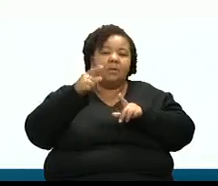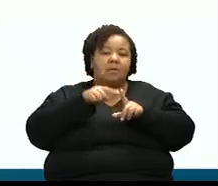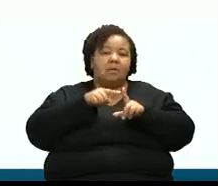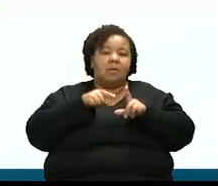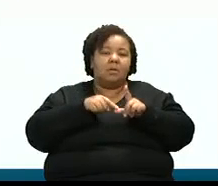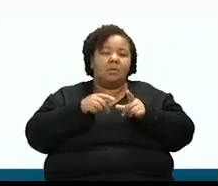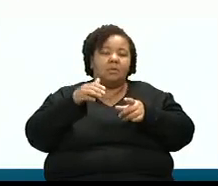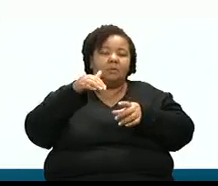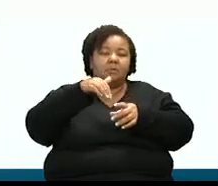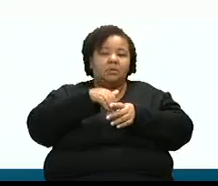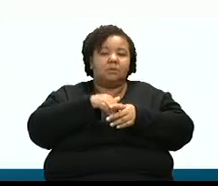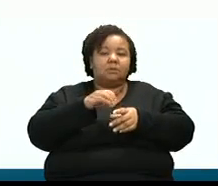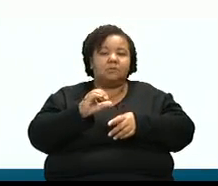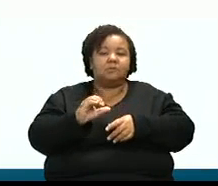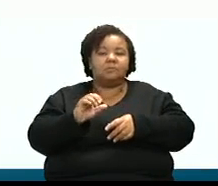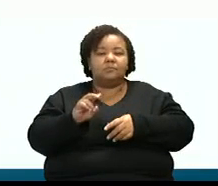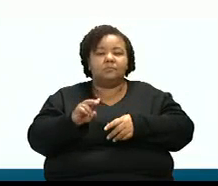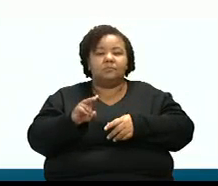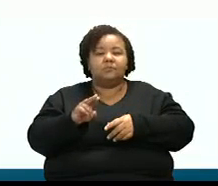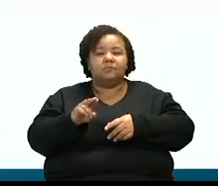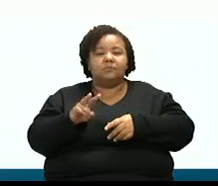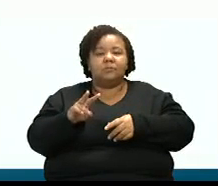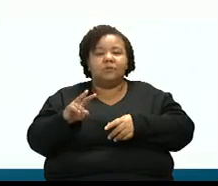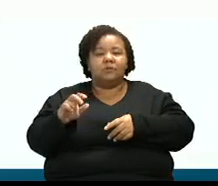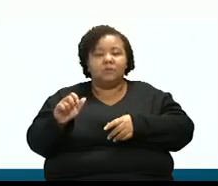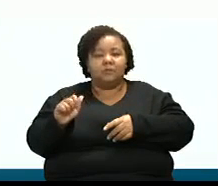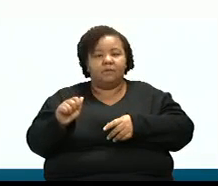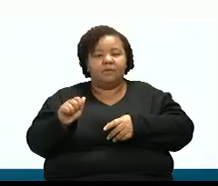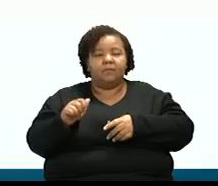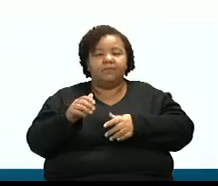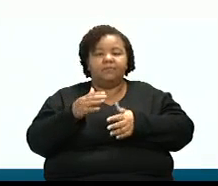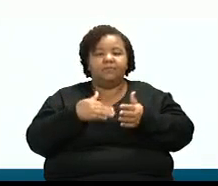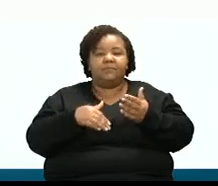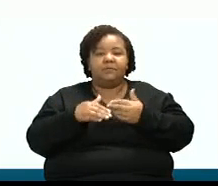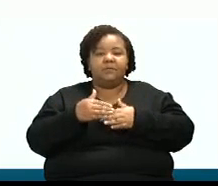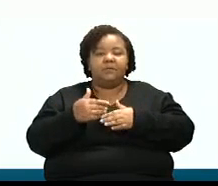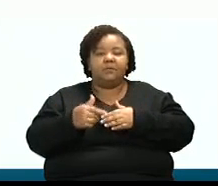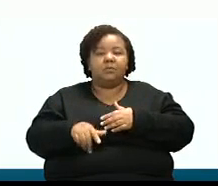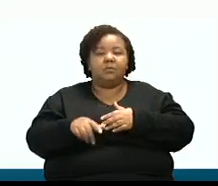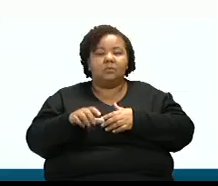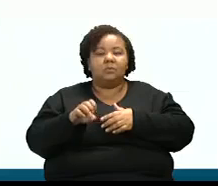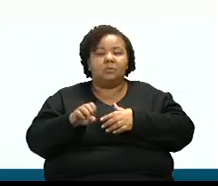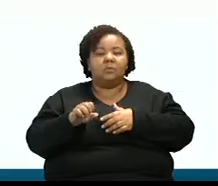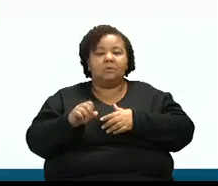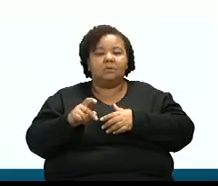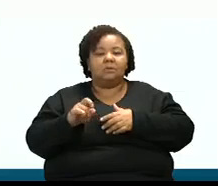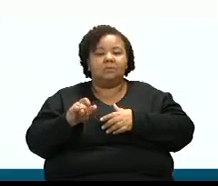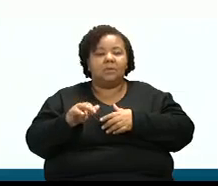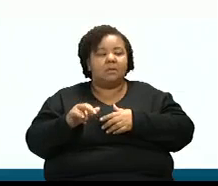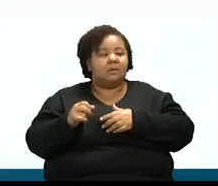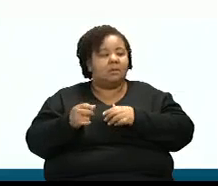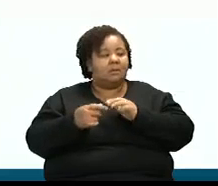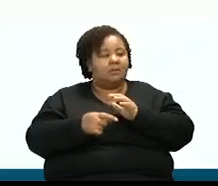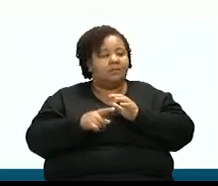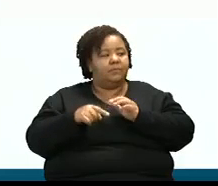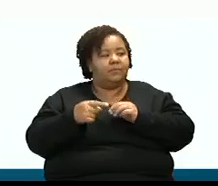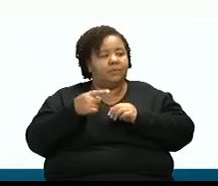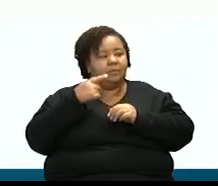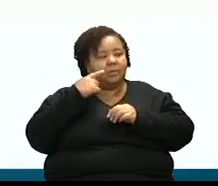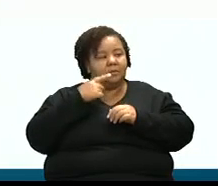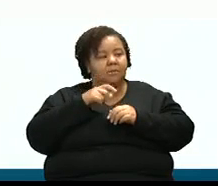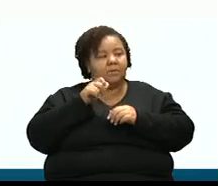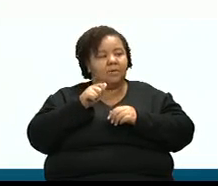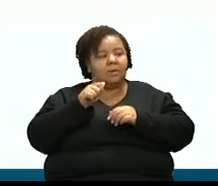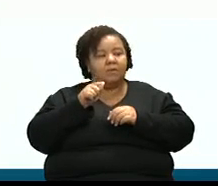dentro dessa curva. E o maior ângulo é a curva completa. É toda a espira, como foi apresentado. Quando eu tomo alfa igual